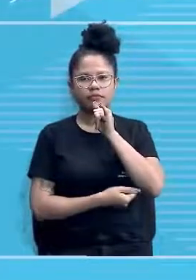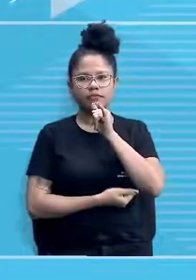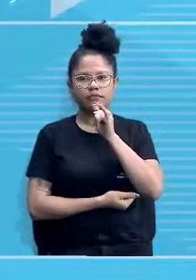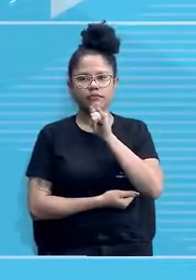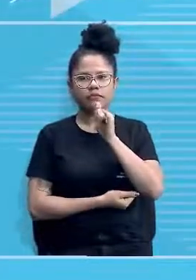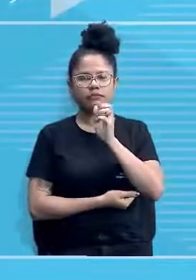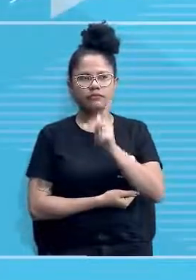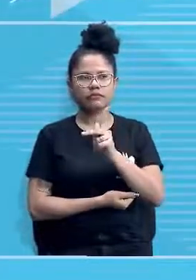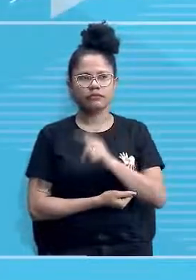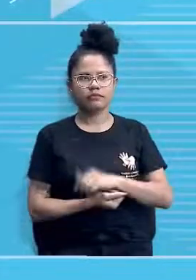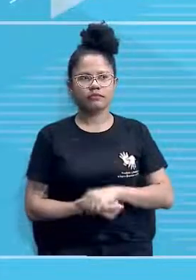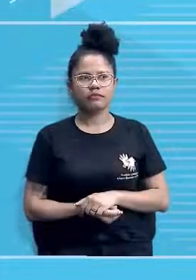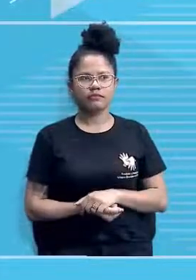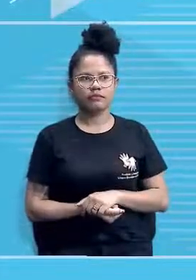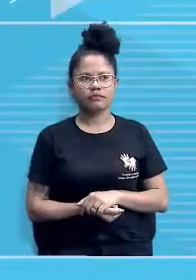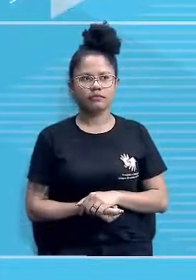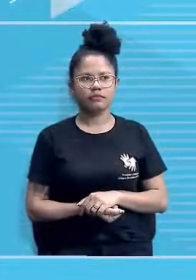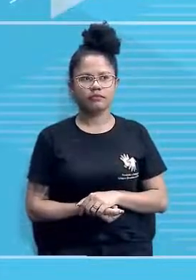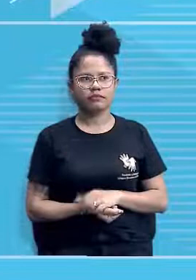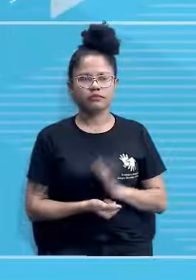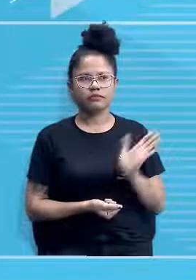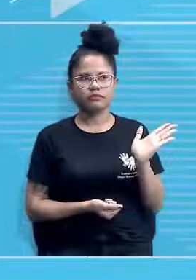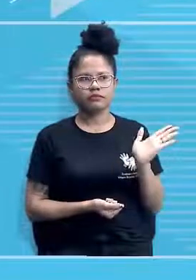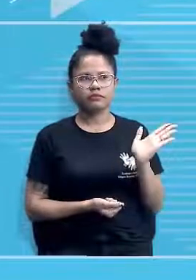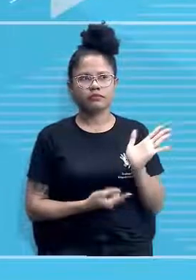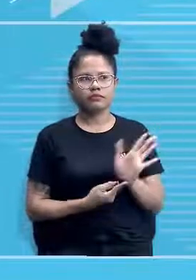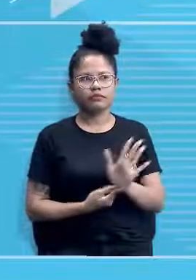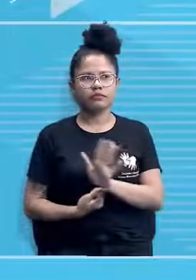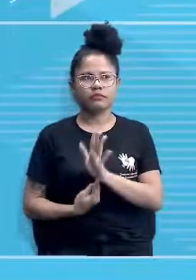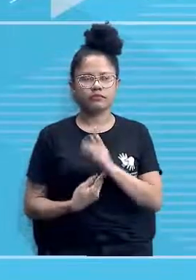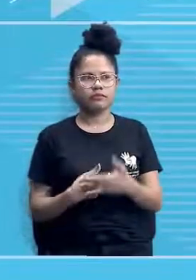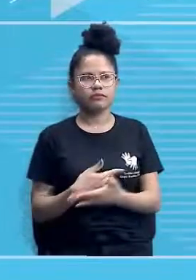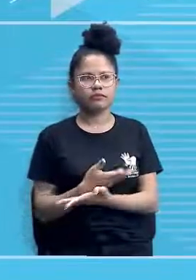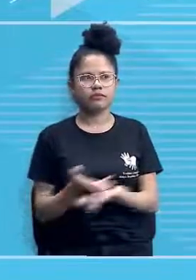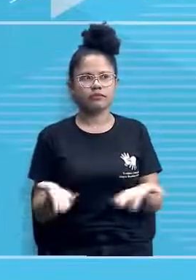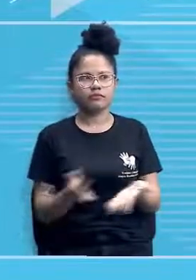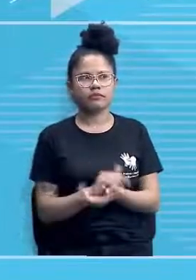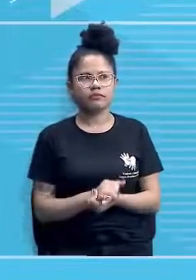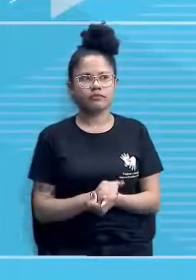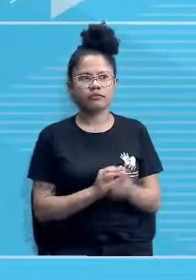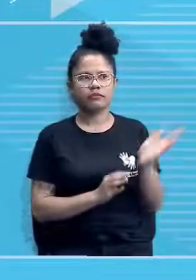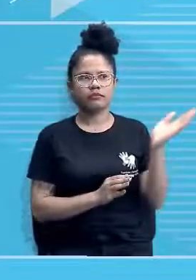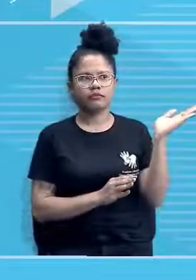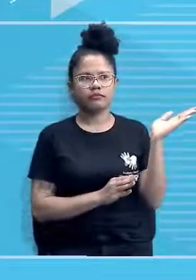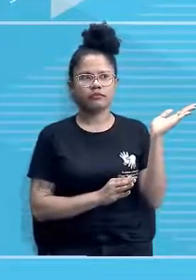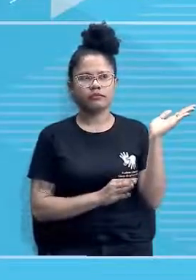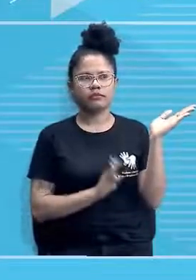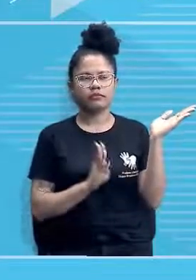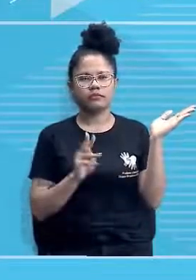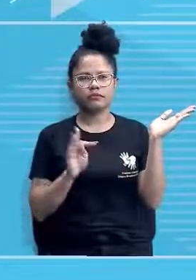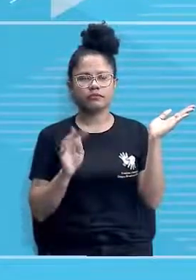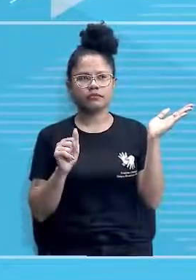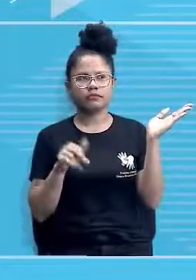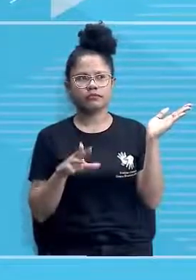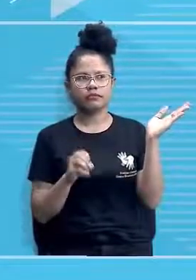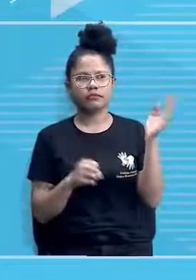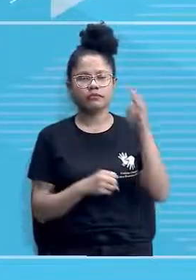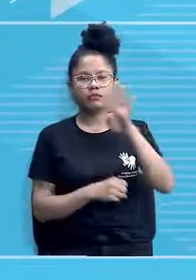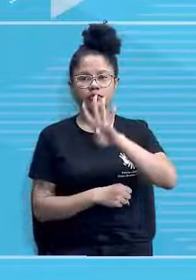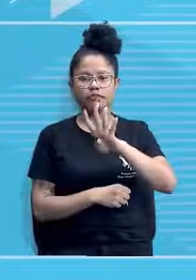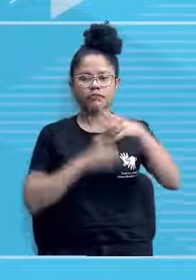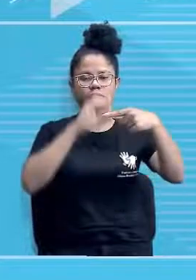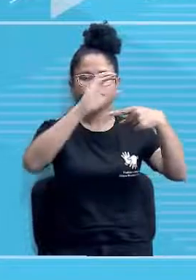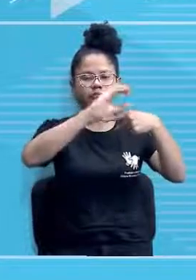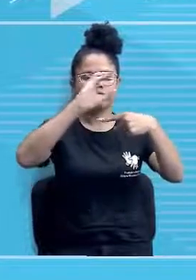O primeiro exemplo é só eu estou afirmando que o butano né são quatro carbonos em linha